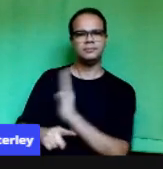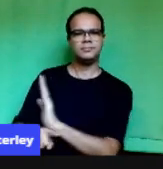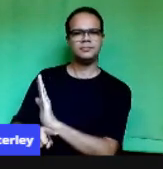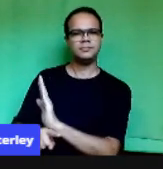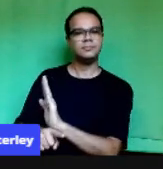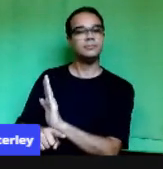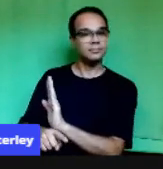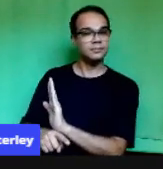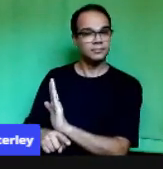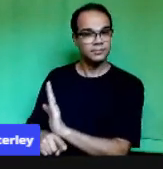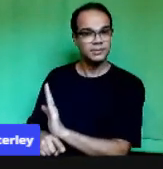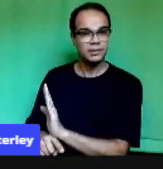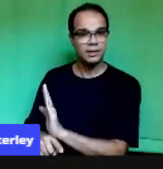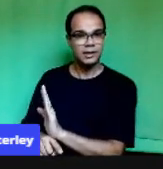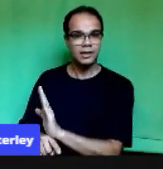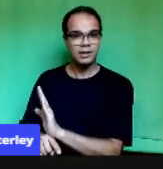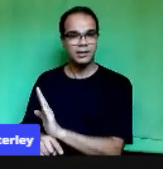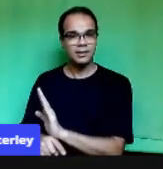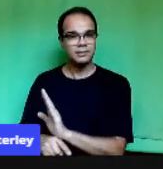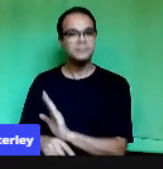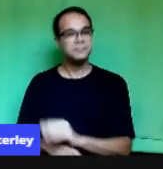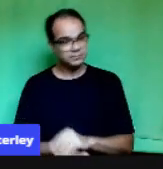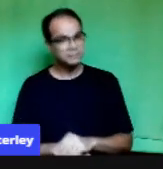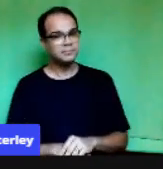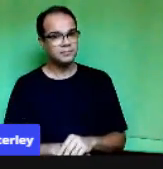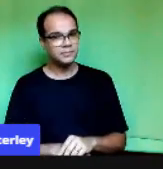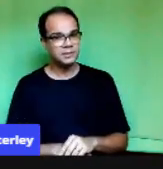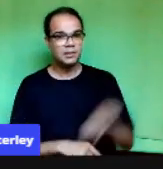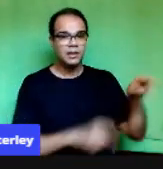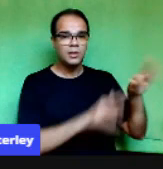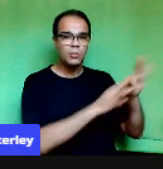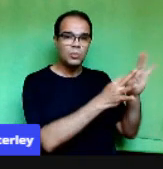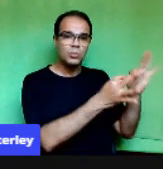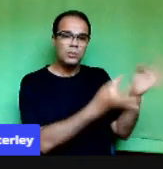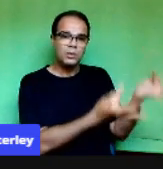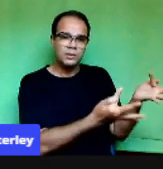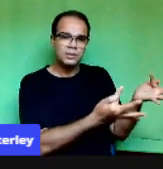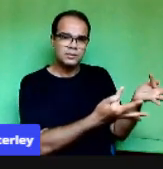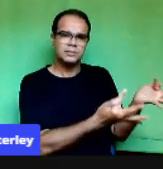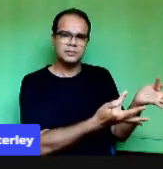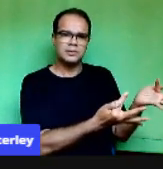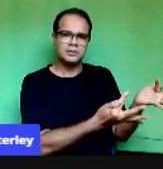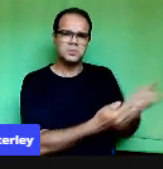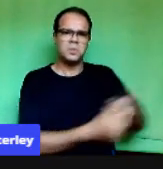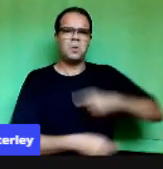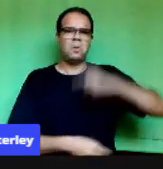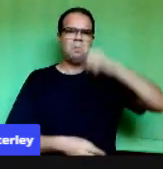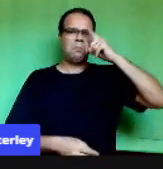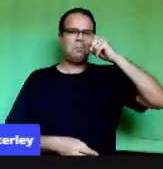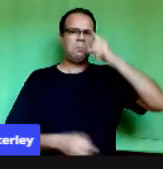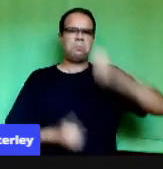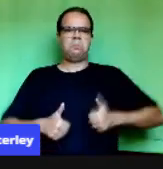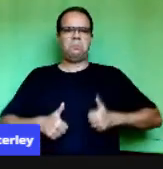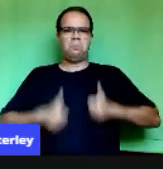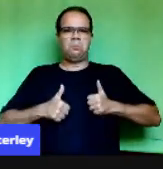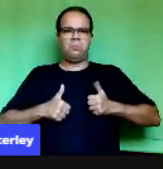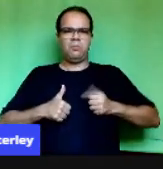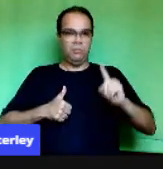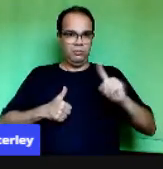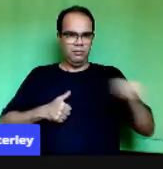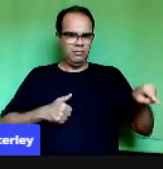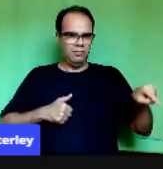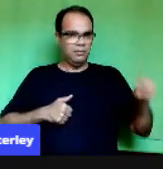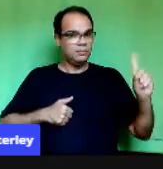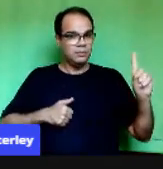momento, nós servirmos e mantermos uma postura humilde, ou seja, sustentada nas